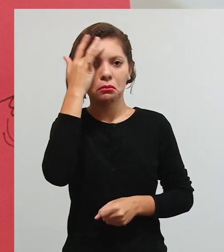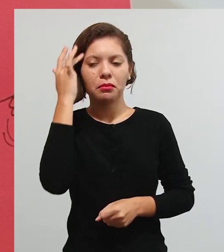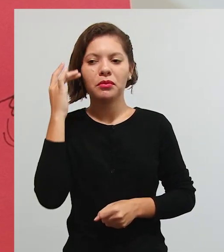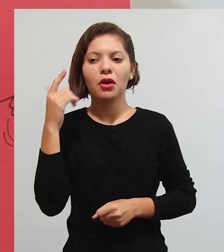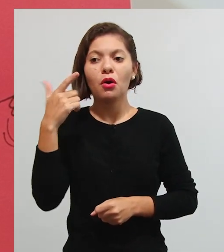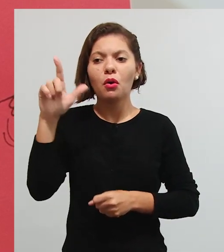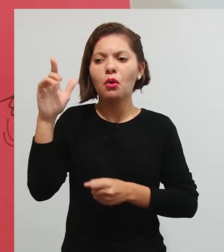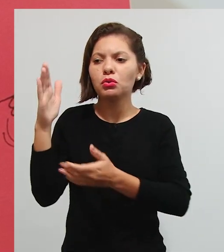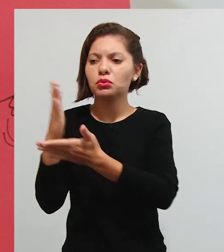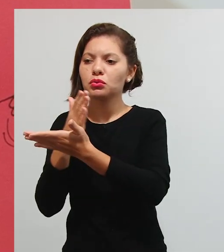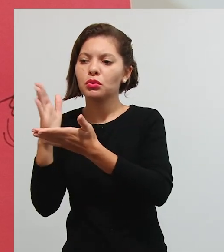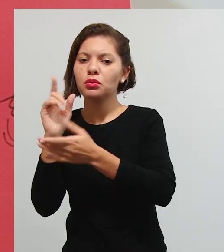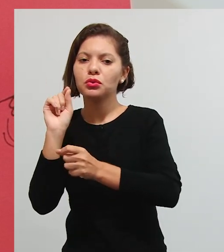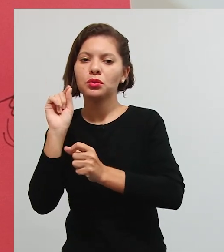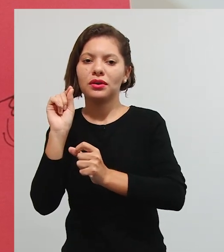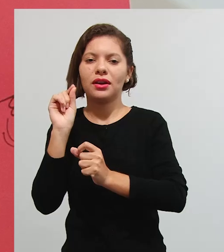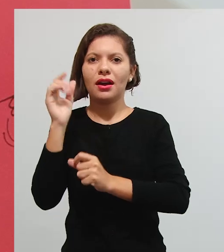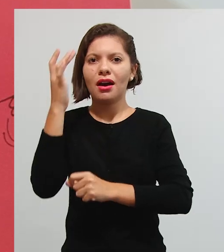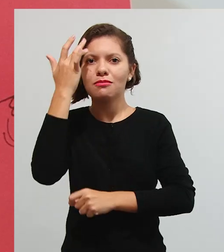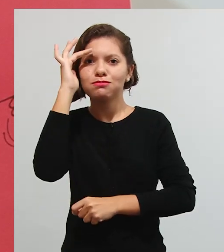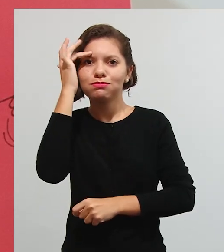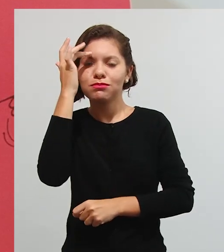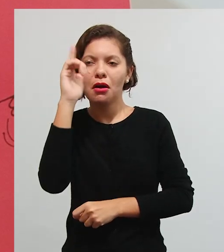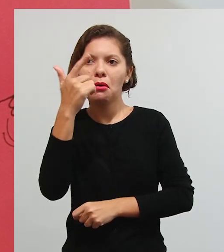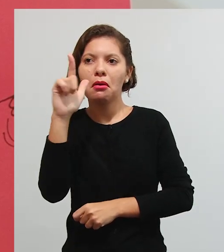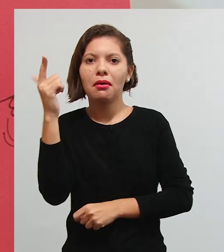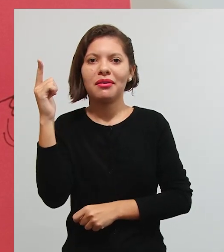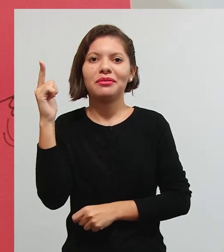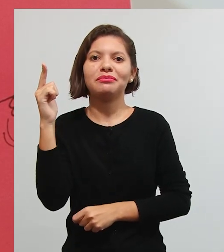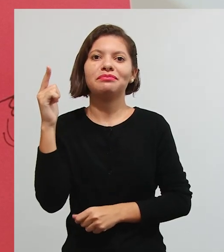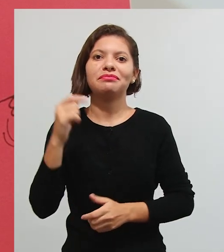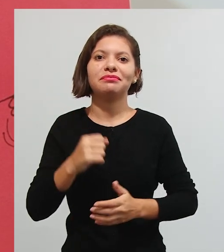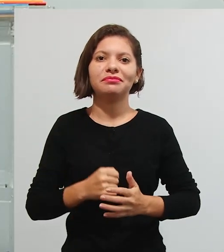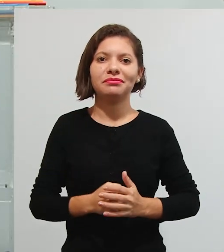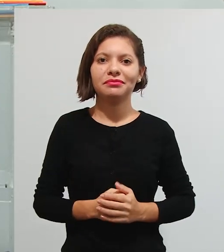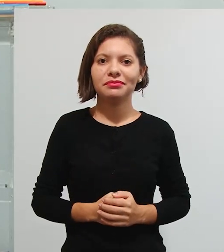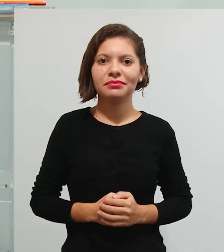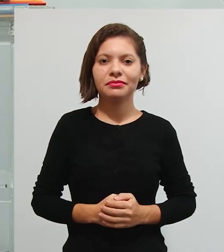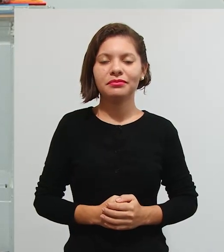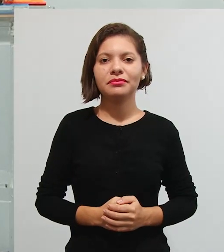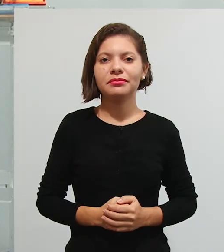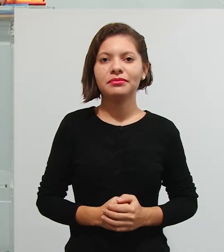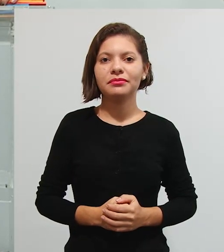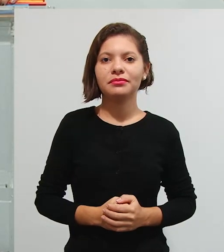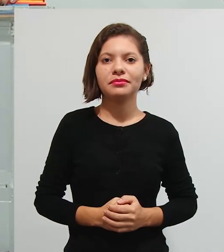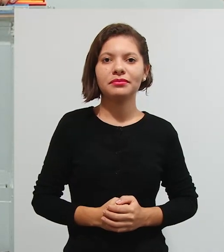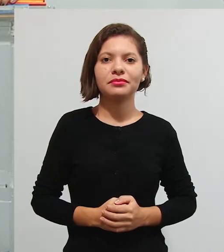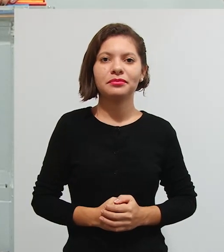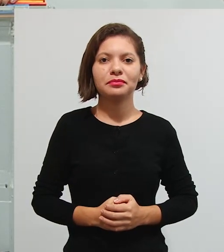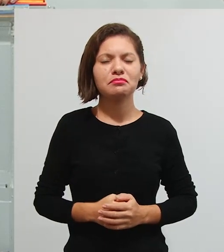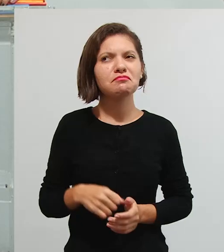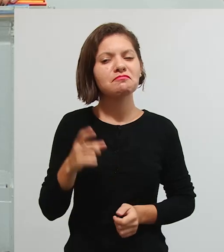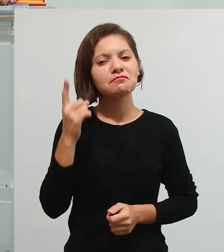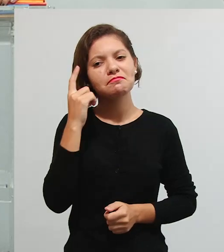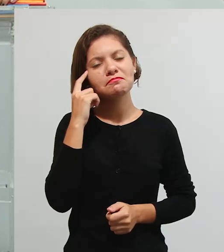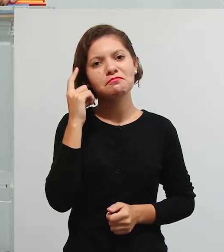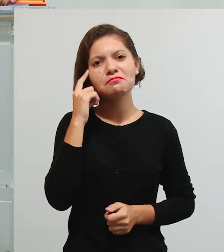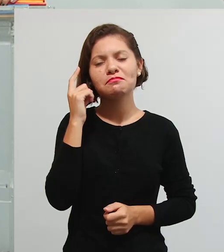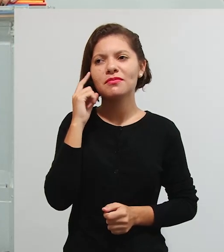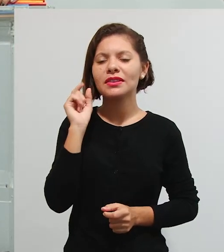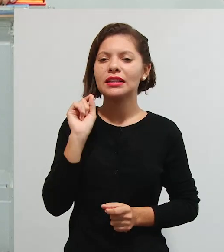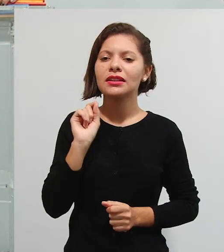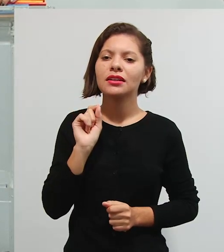Vou iniciar, claro, com a minha audiodescrição. Eu sou uma mulher parda, de cabelos pretos na altura do ombro, 1,64 m, com